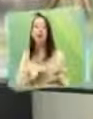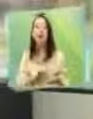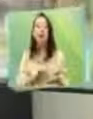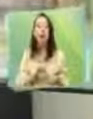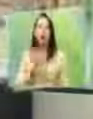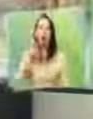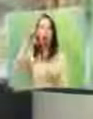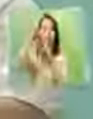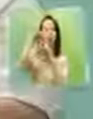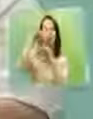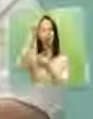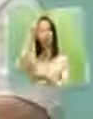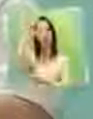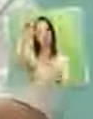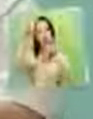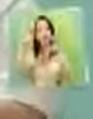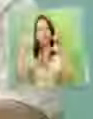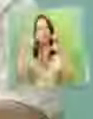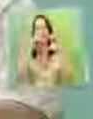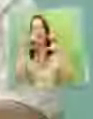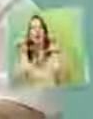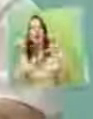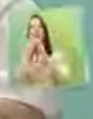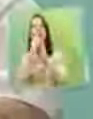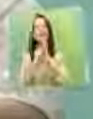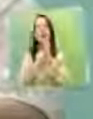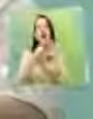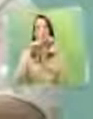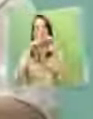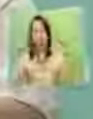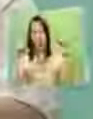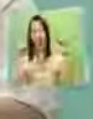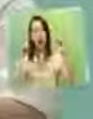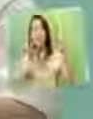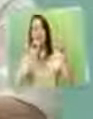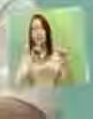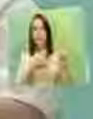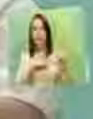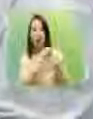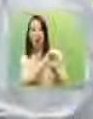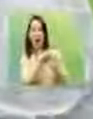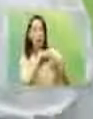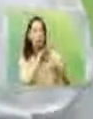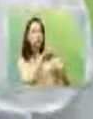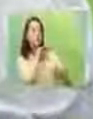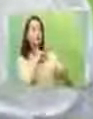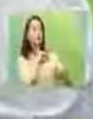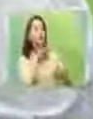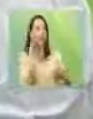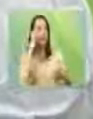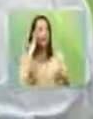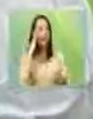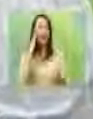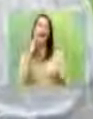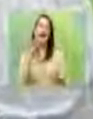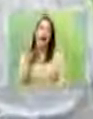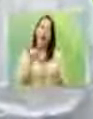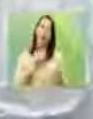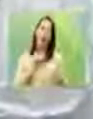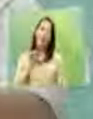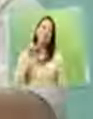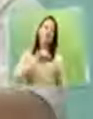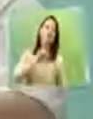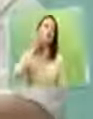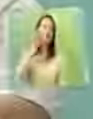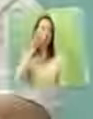ver se o aluno conseguiria interpretar, em primeiro lugar, né? O professor falou da questão dos textos, a gente retoma isso mais tarde, porque a história é muito